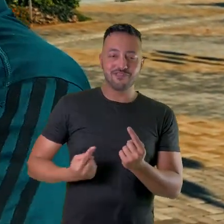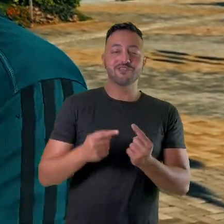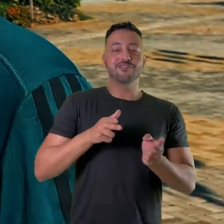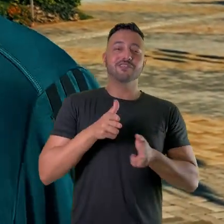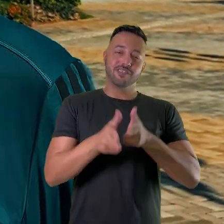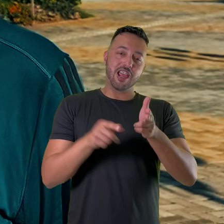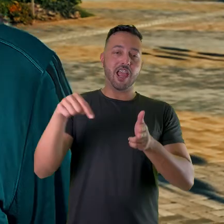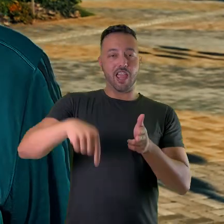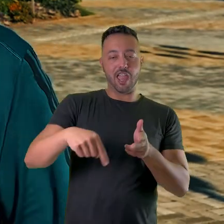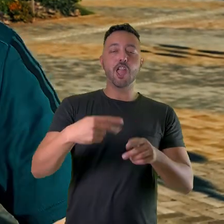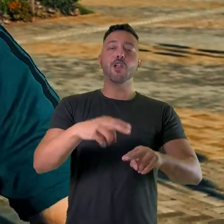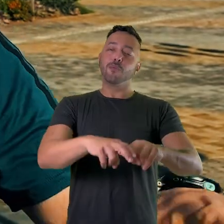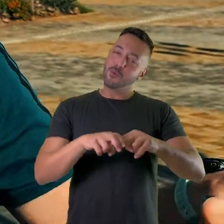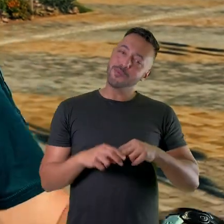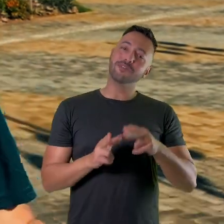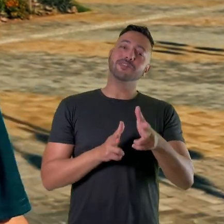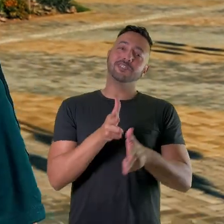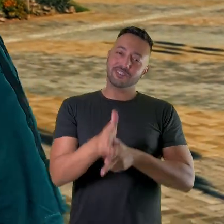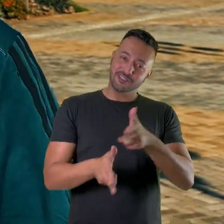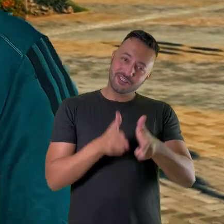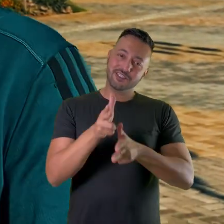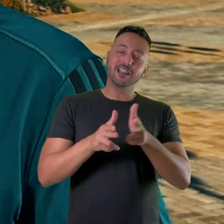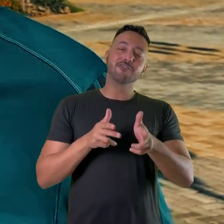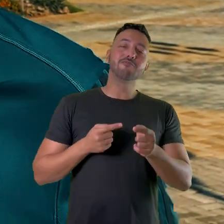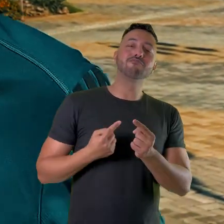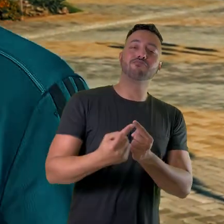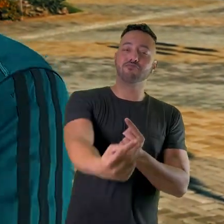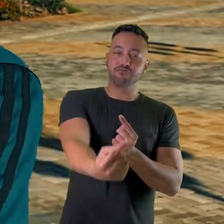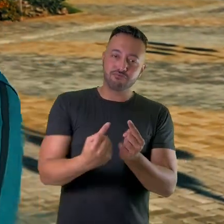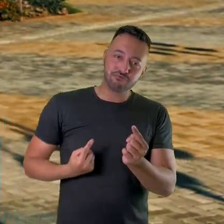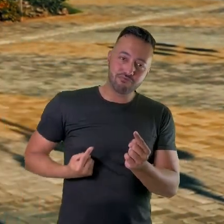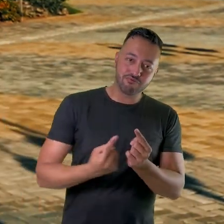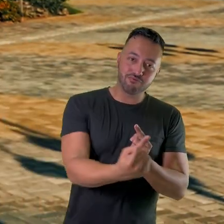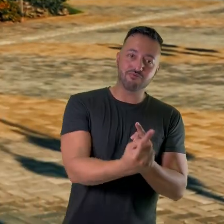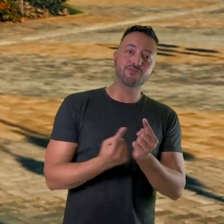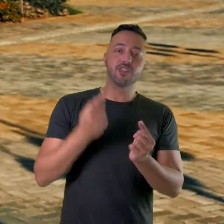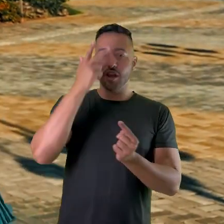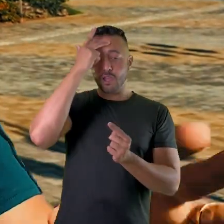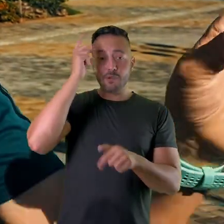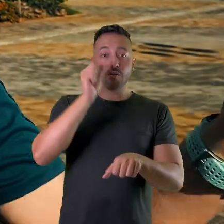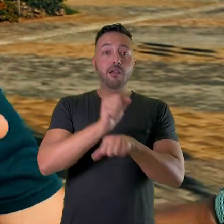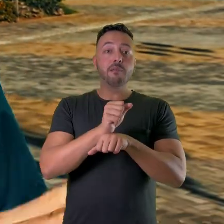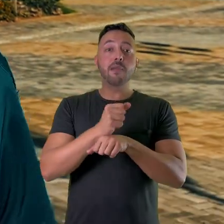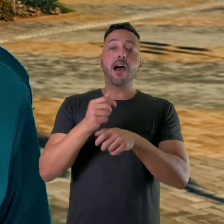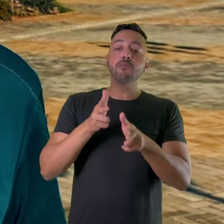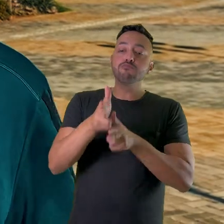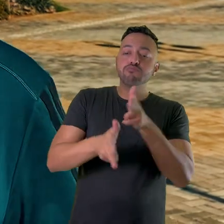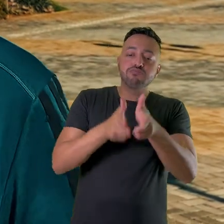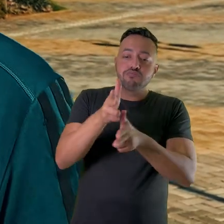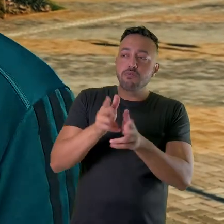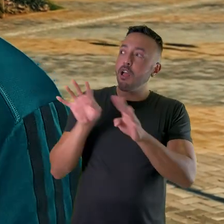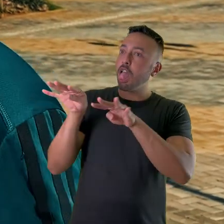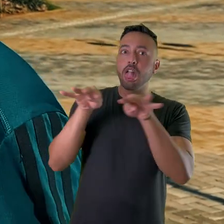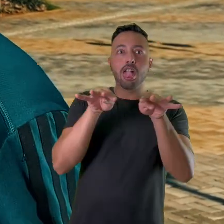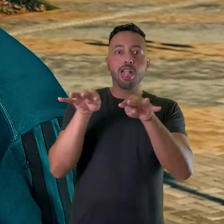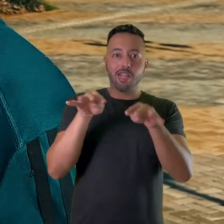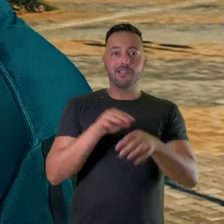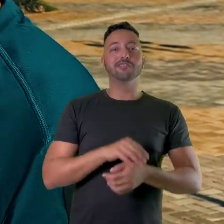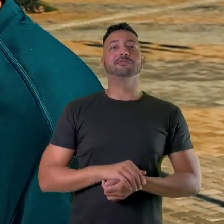trem era o movimento da cidade. As pessoas paravam para ver o trem chegar, o trem sair.